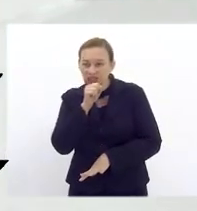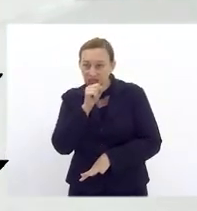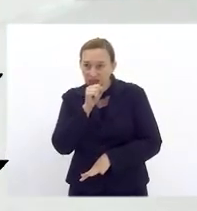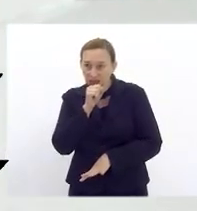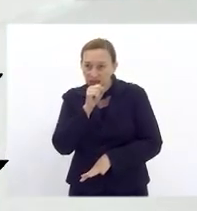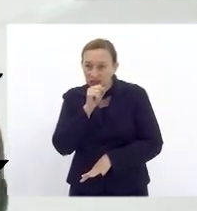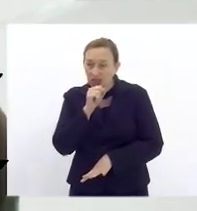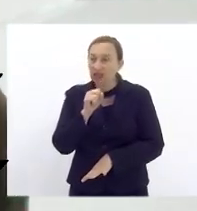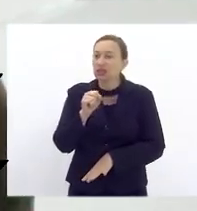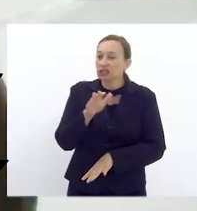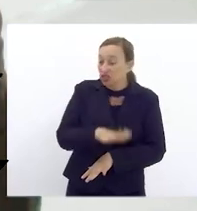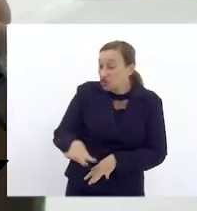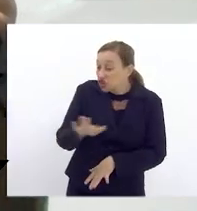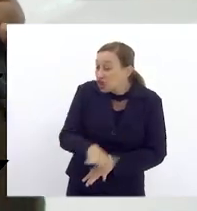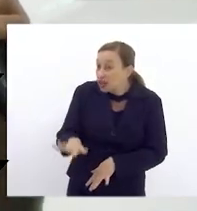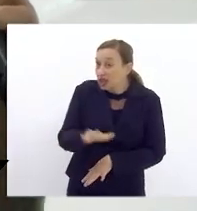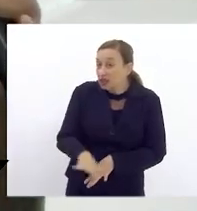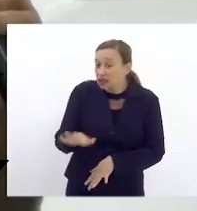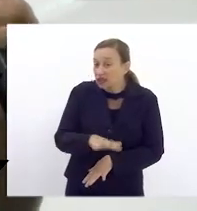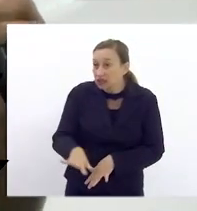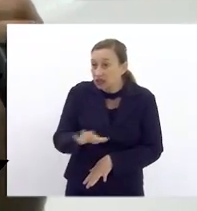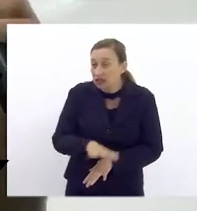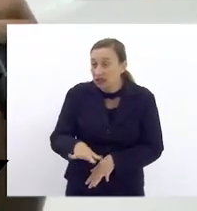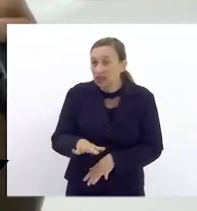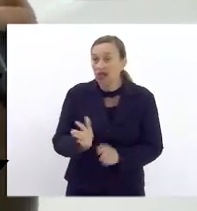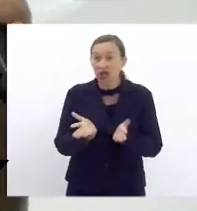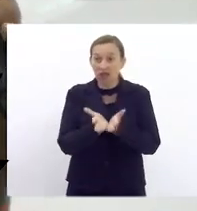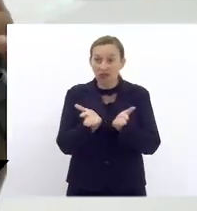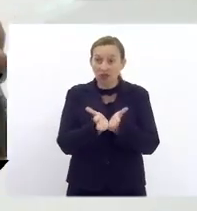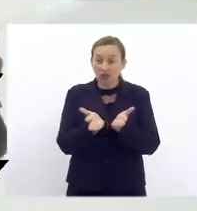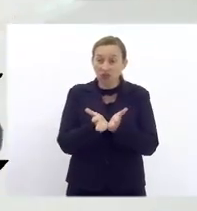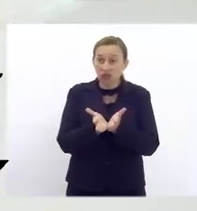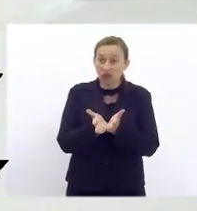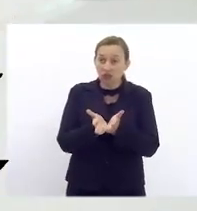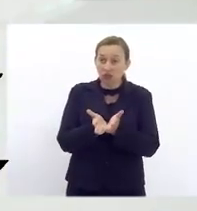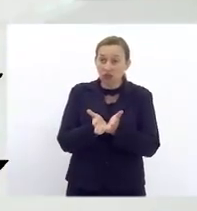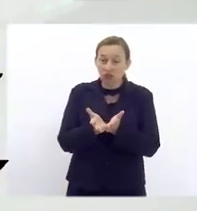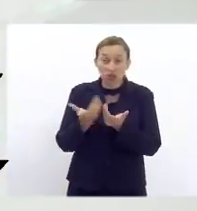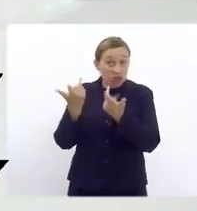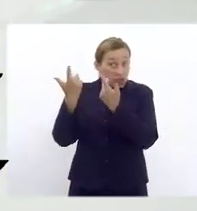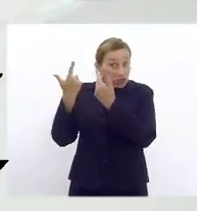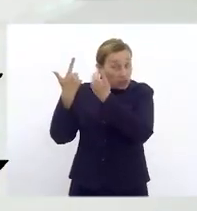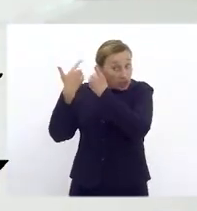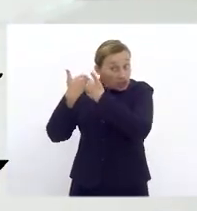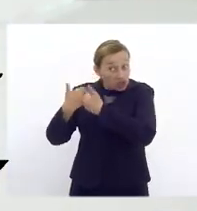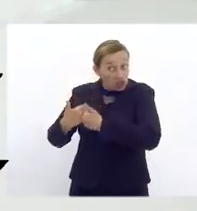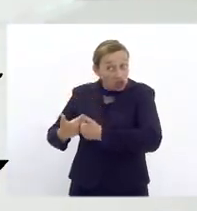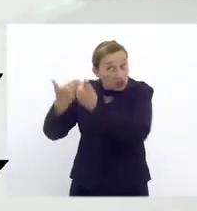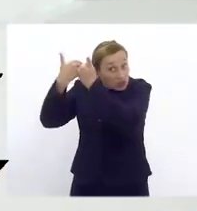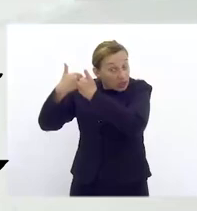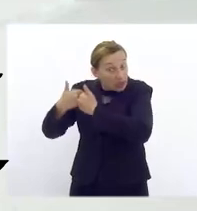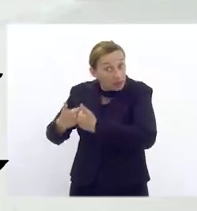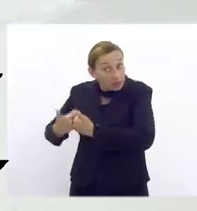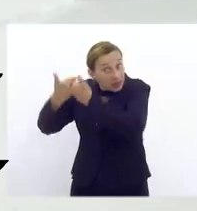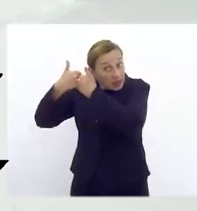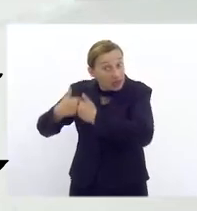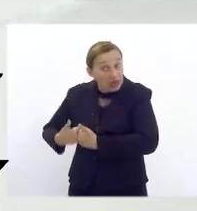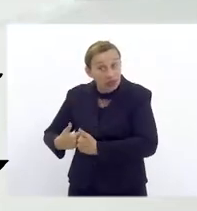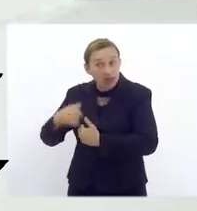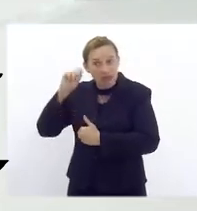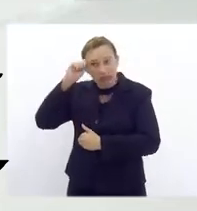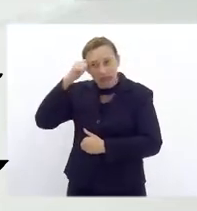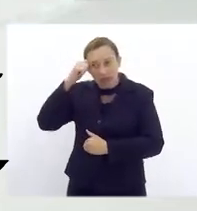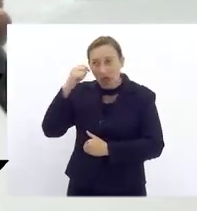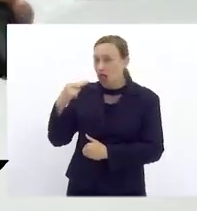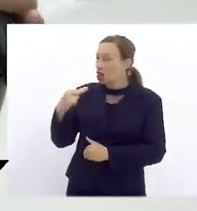da das crianças de mãe evangélica estica o cabelo da até não dá não